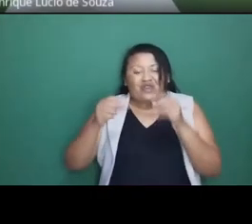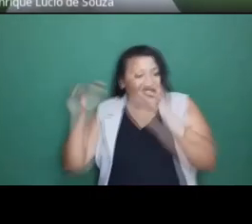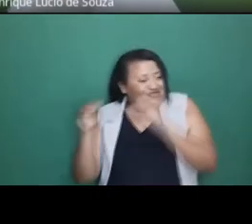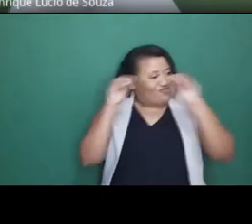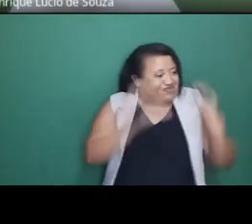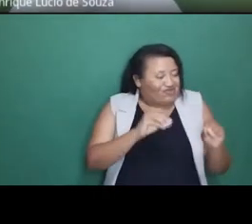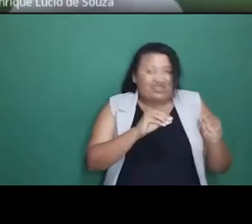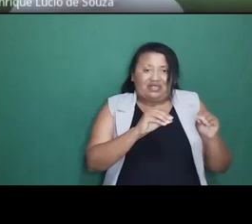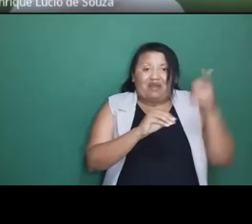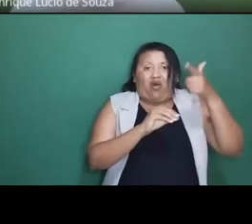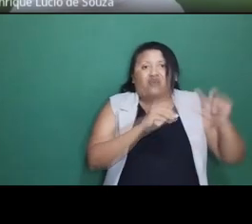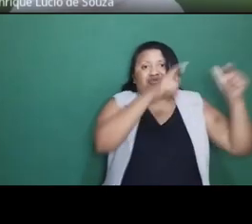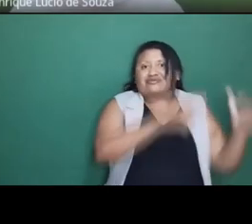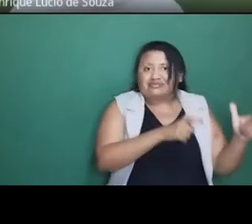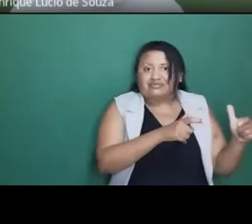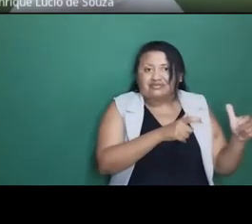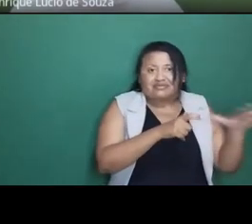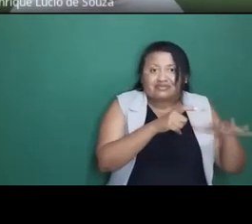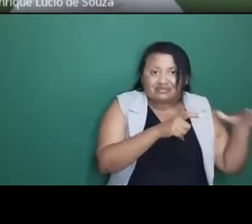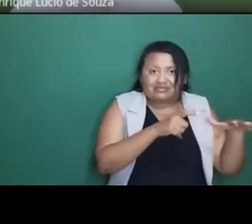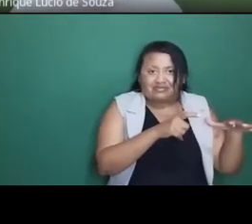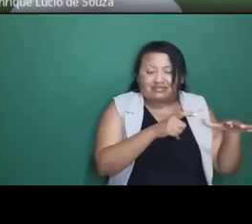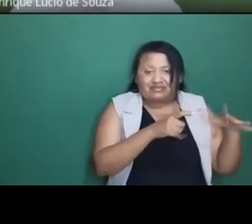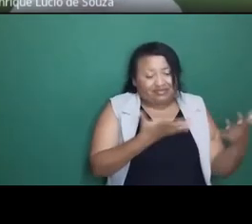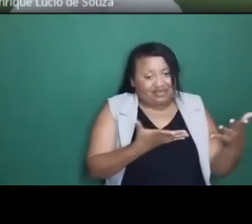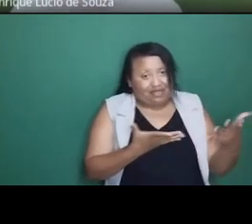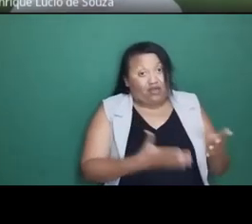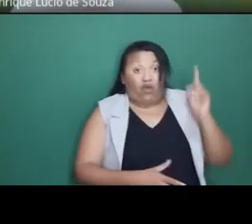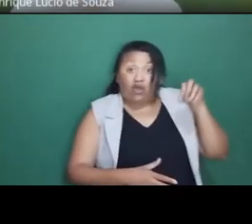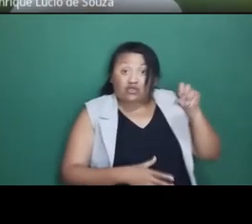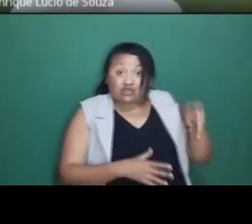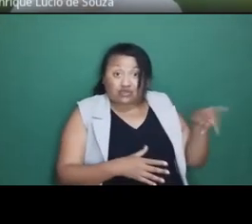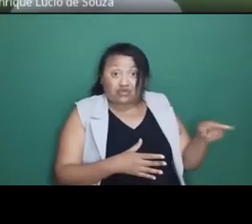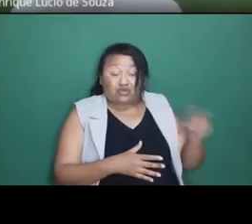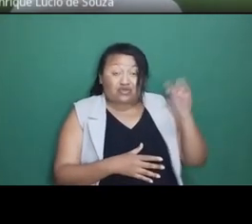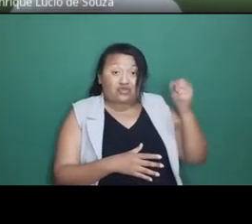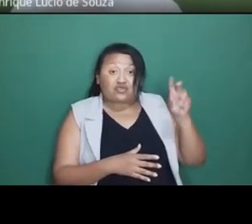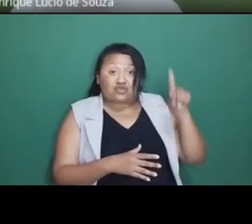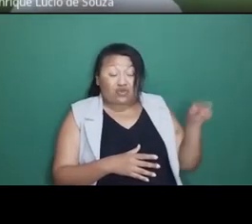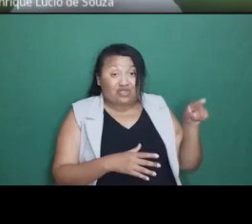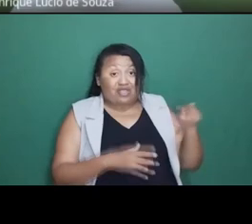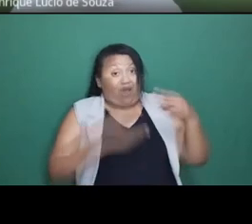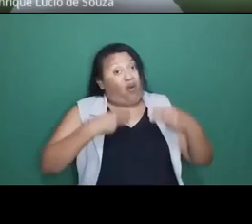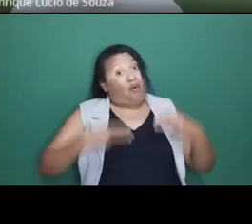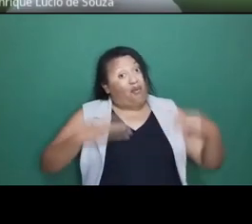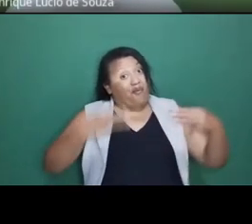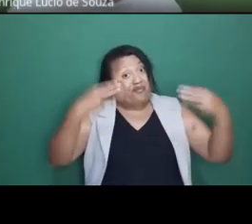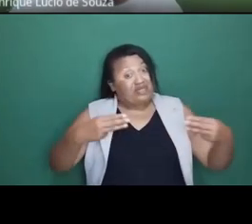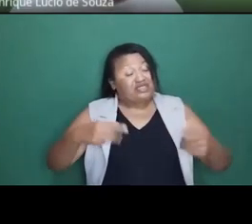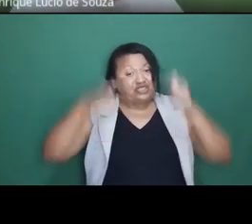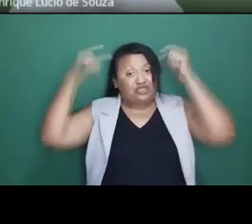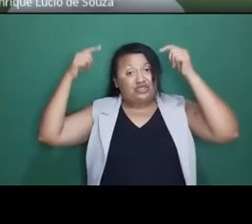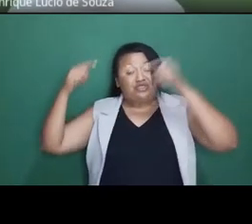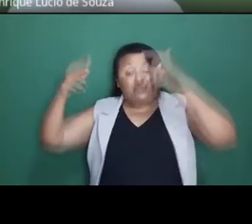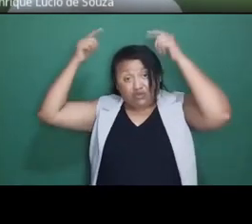território Dom Rodrigo de Souza Coutinho o mais importante Ministro do governo do Príncipe regente do João escreve